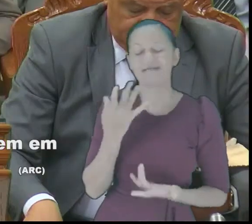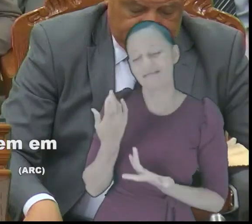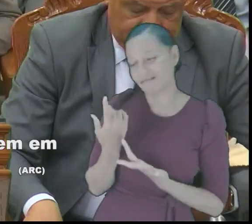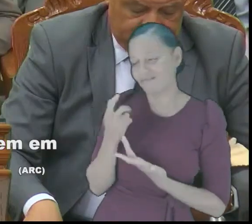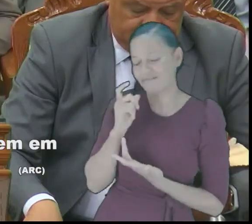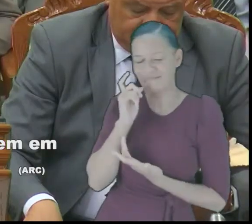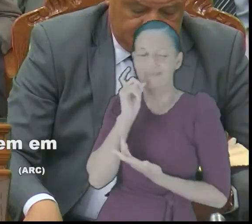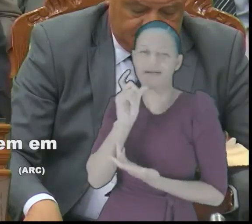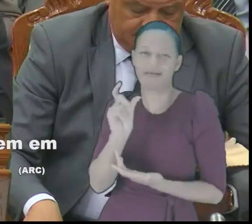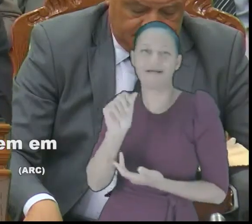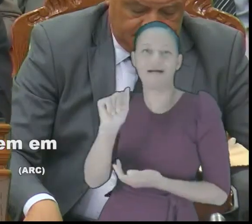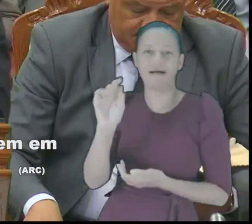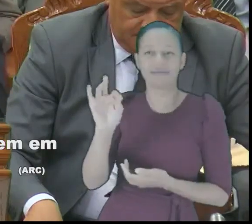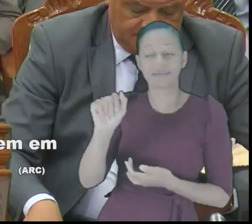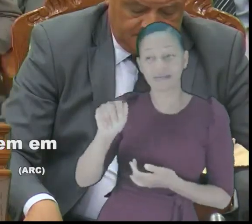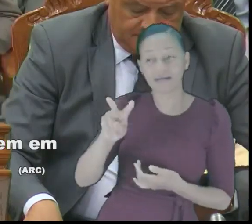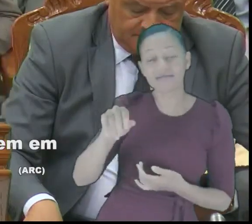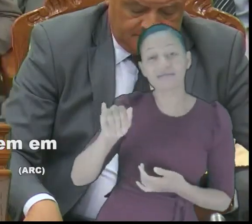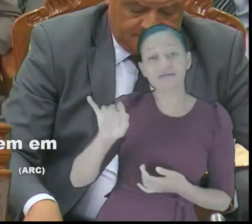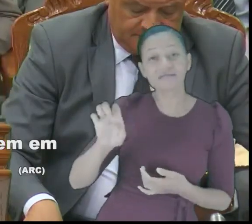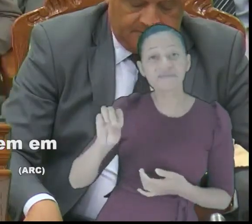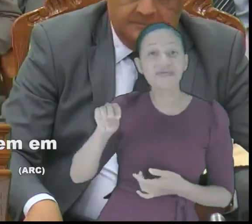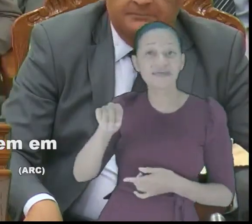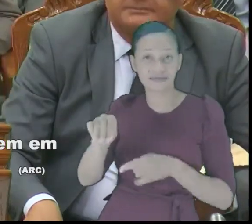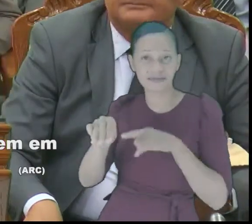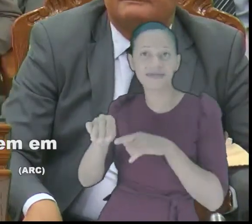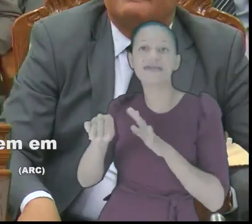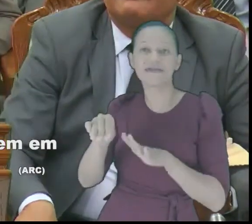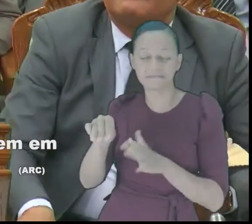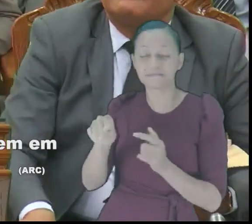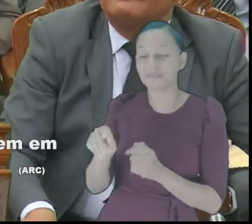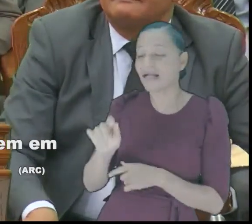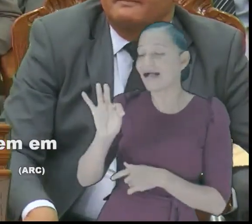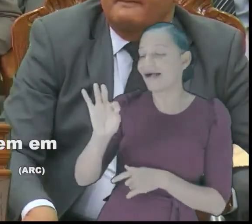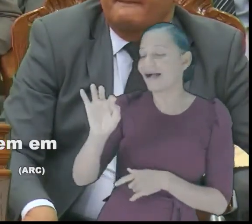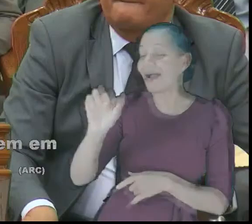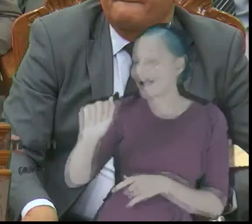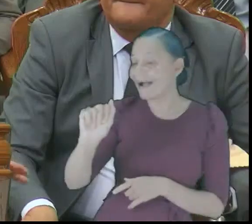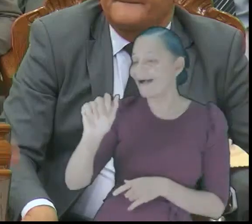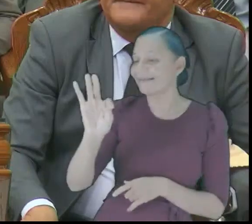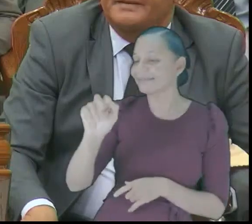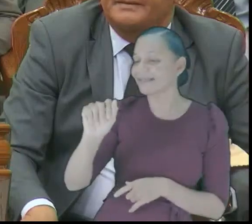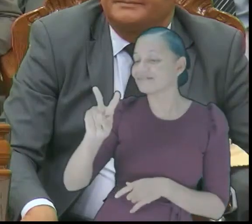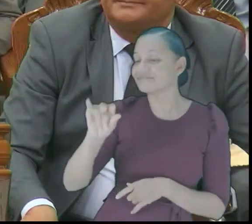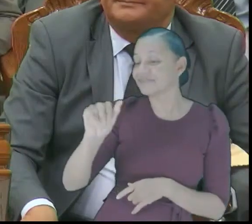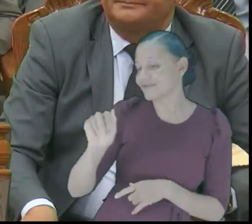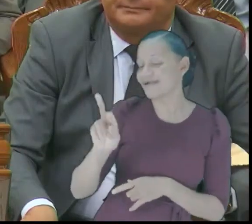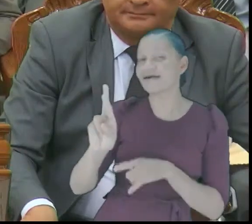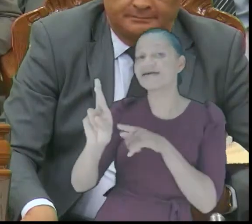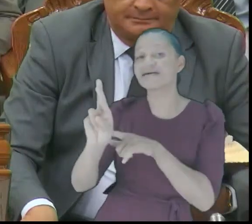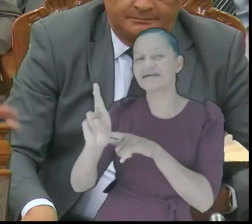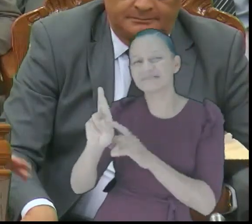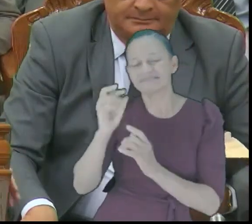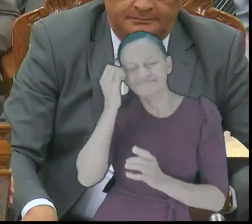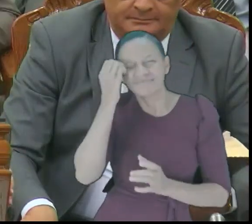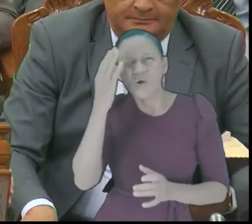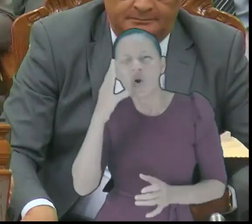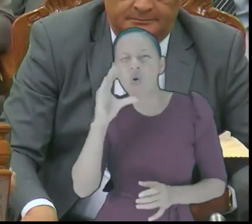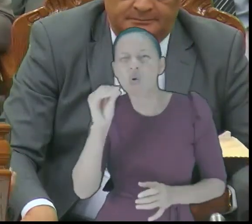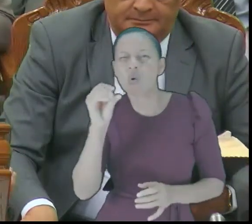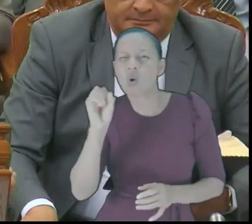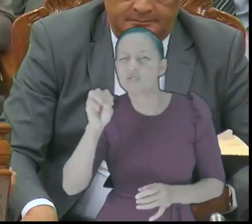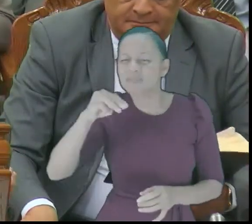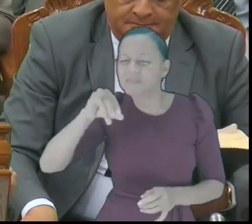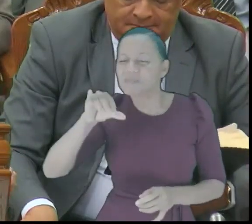que conhecem. A palavra ataviar, no grego, é cosmios, salvo o melhor juízo, é cosmios, de onde